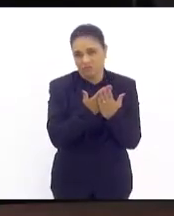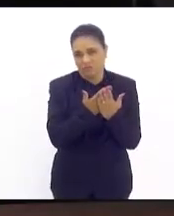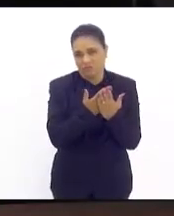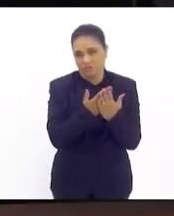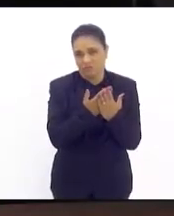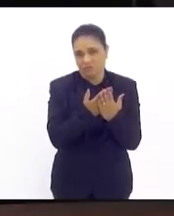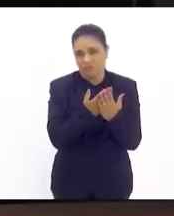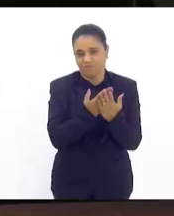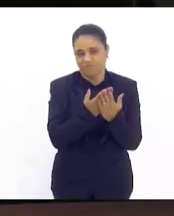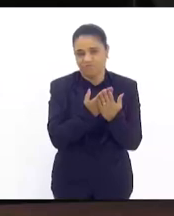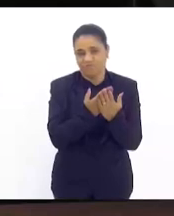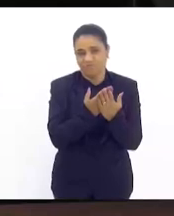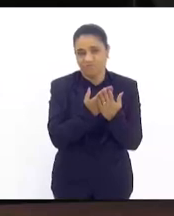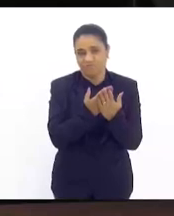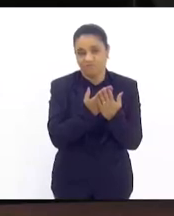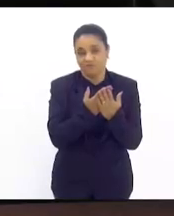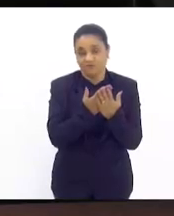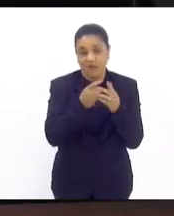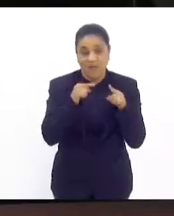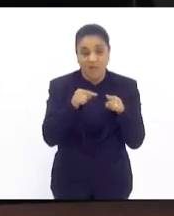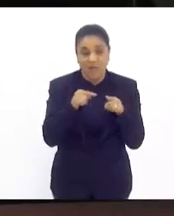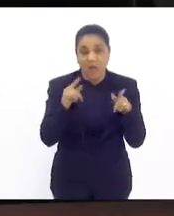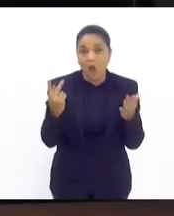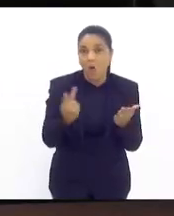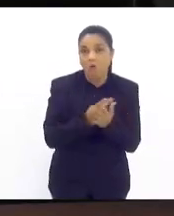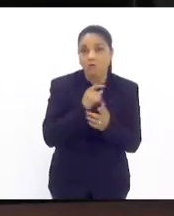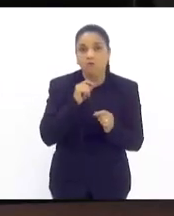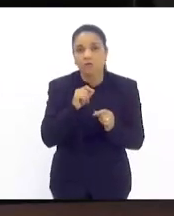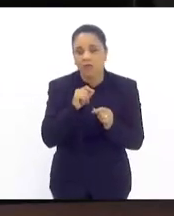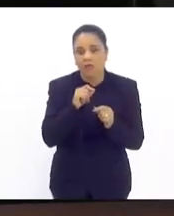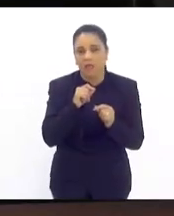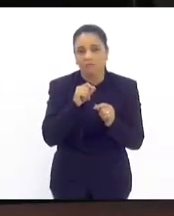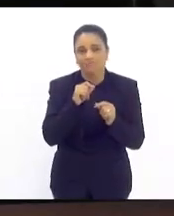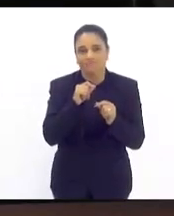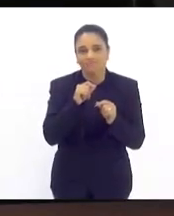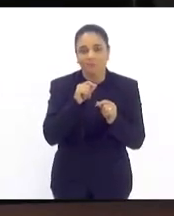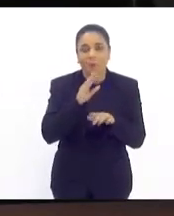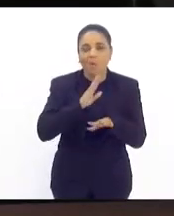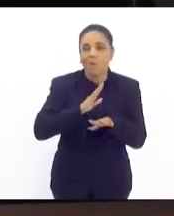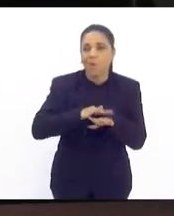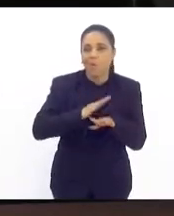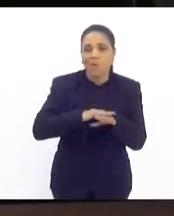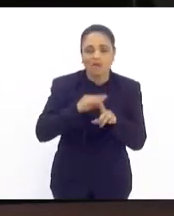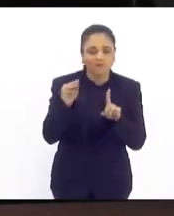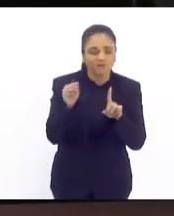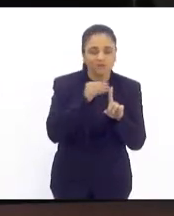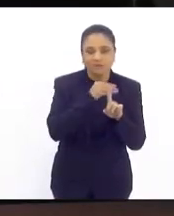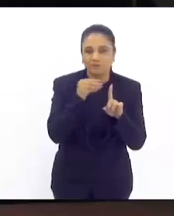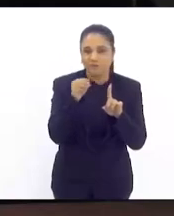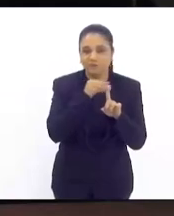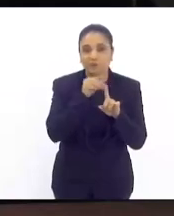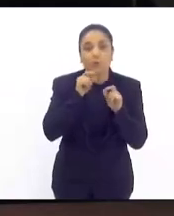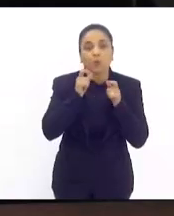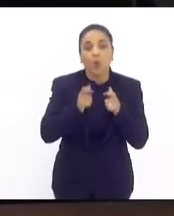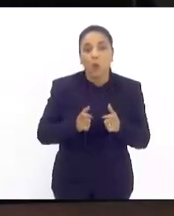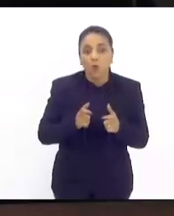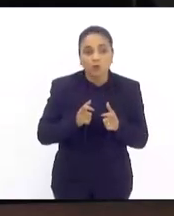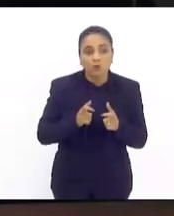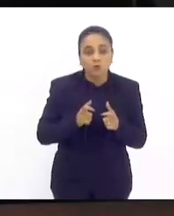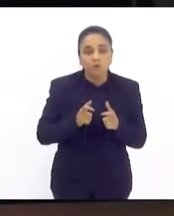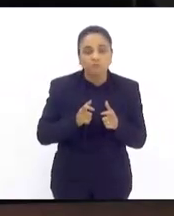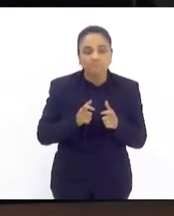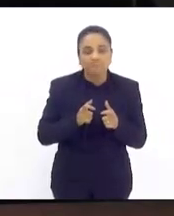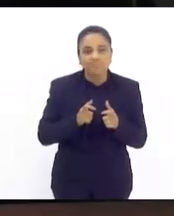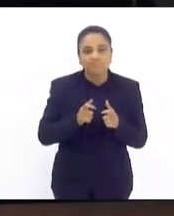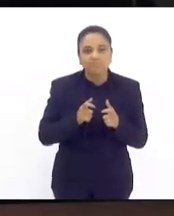é acordando numa situação que é a mais vulnerável das vulnerável que é não ter onde pôr a cabeça